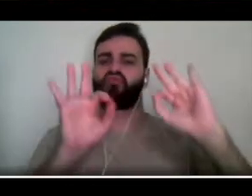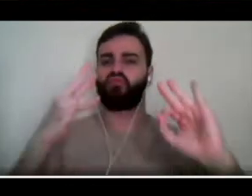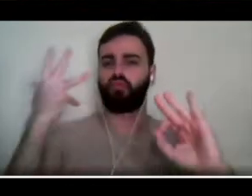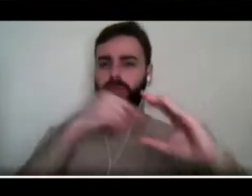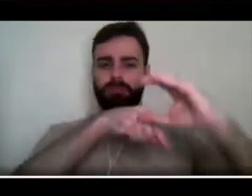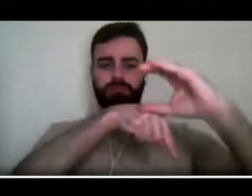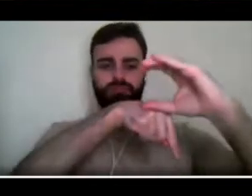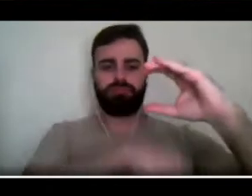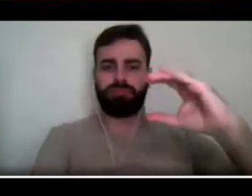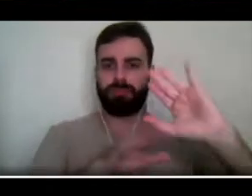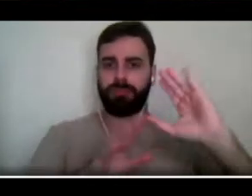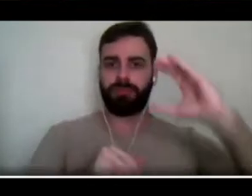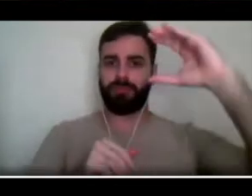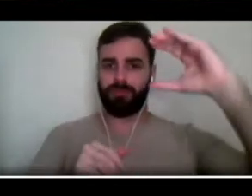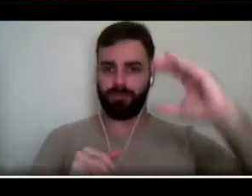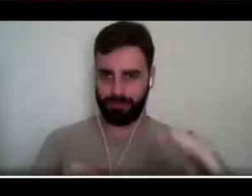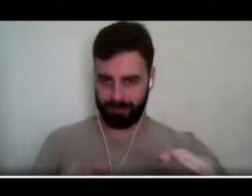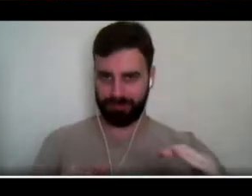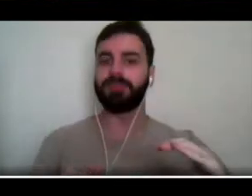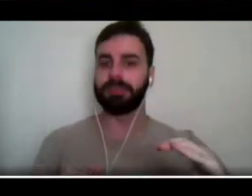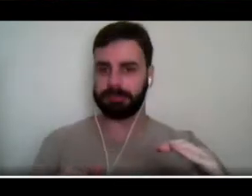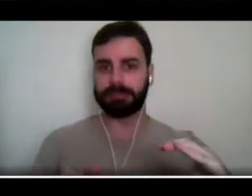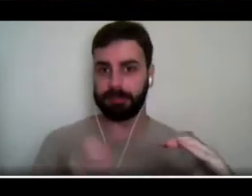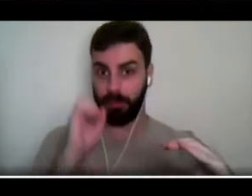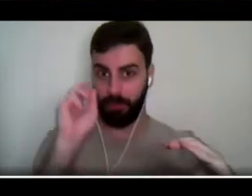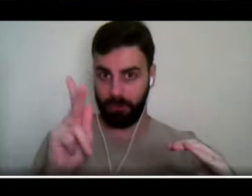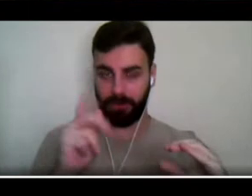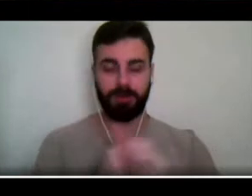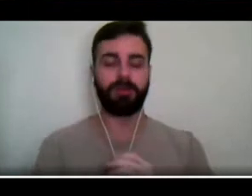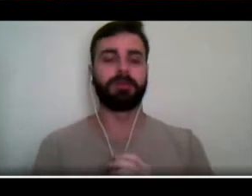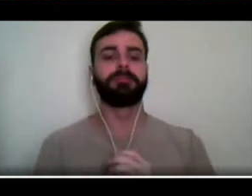do chirp, certo? E o outro,